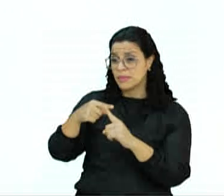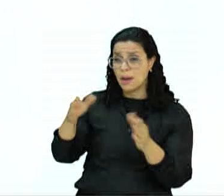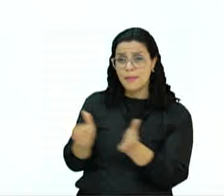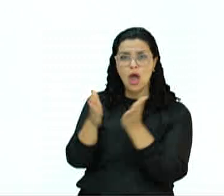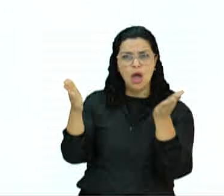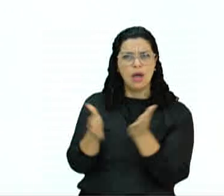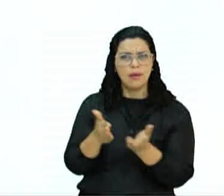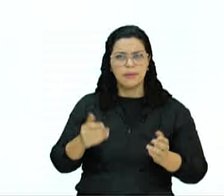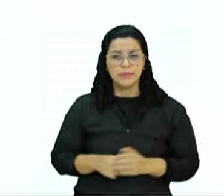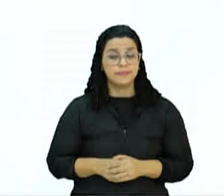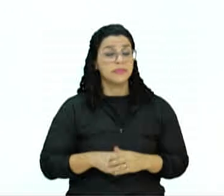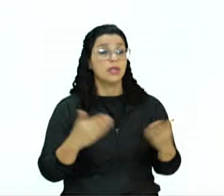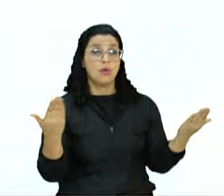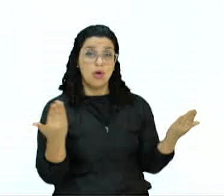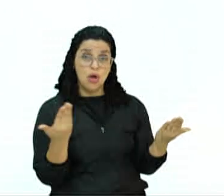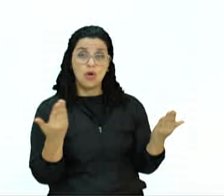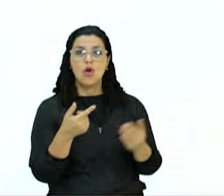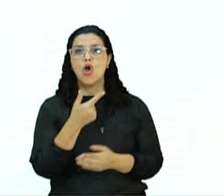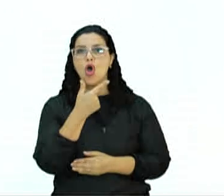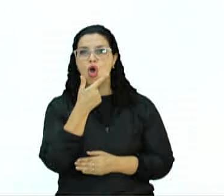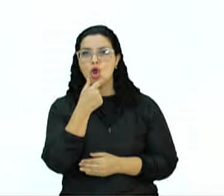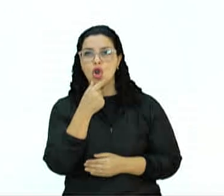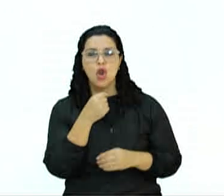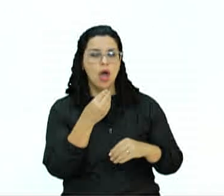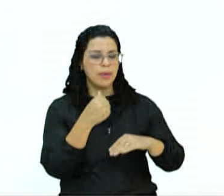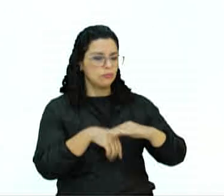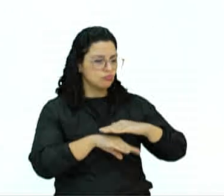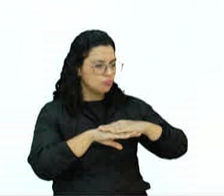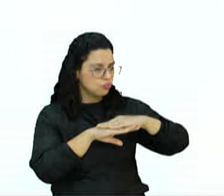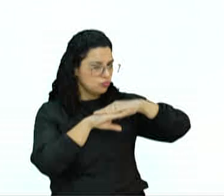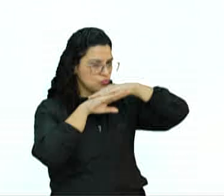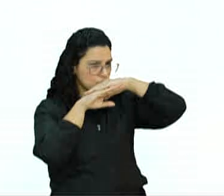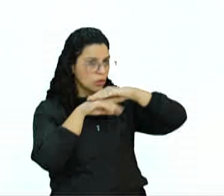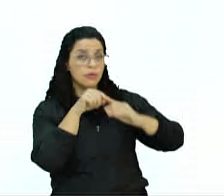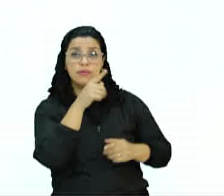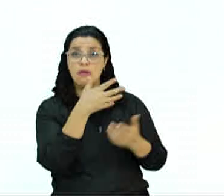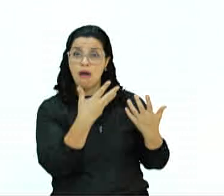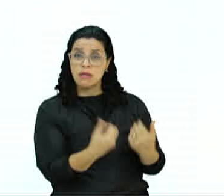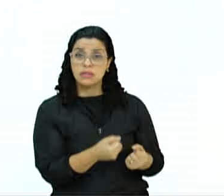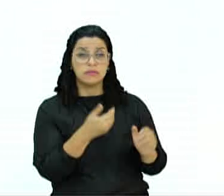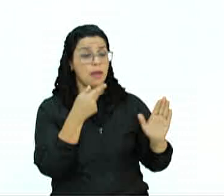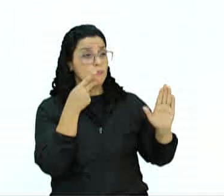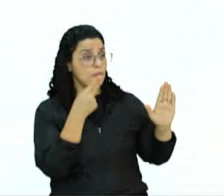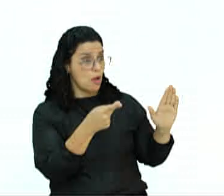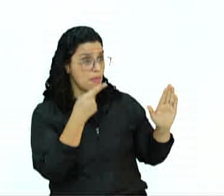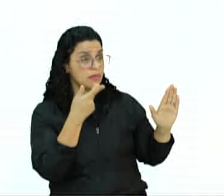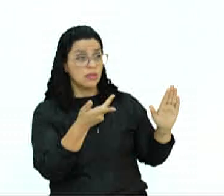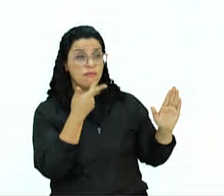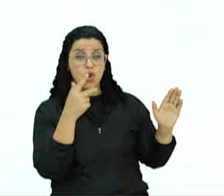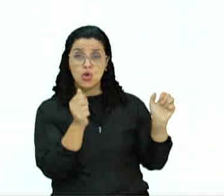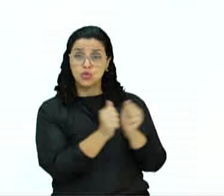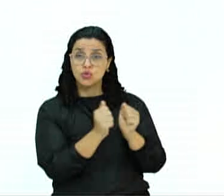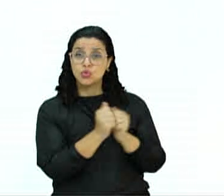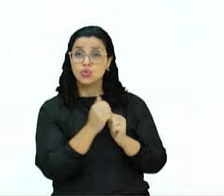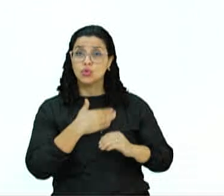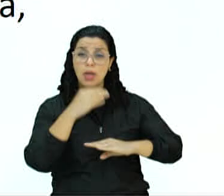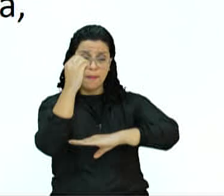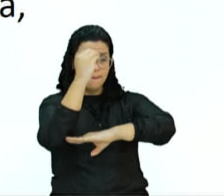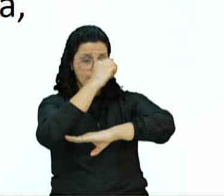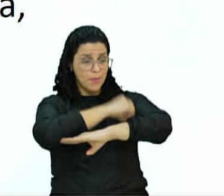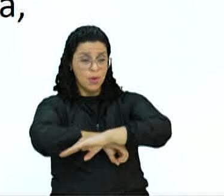pobre. Delicadamente, ele beijou-lhe a mão. Você prometeu dar um fim de tarde a este seu